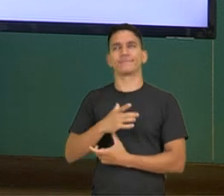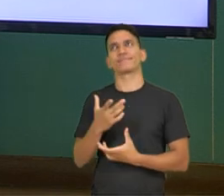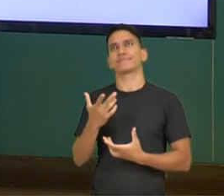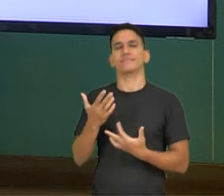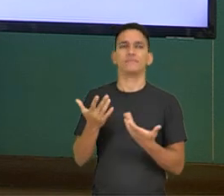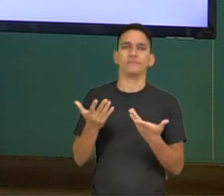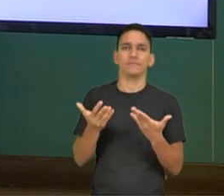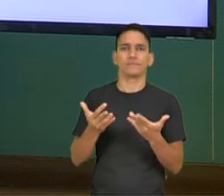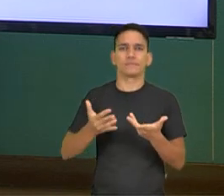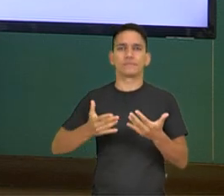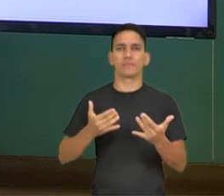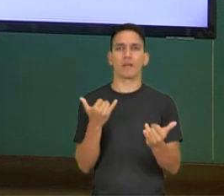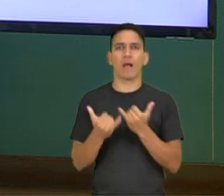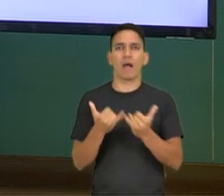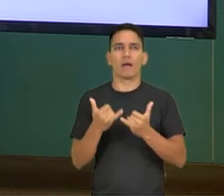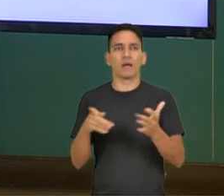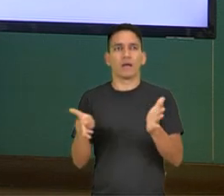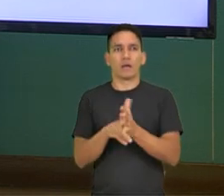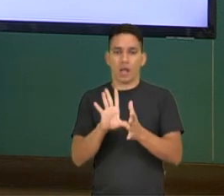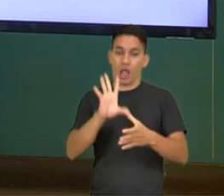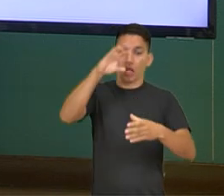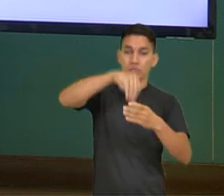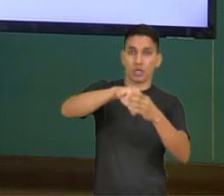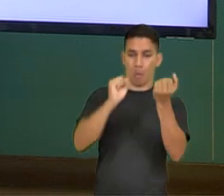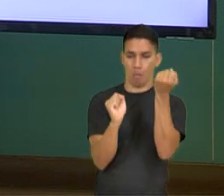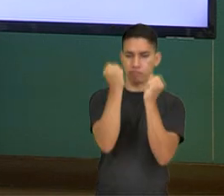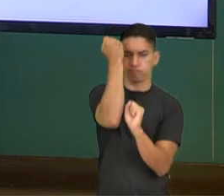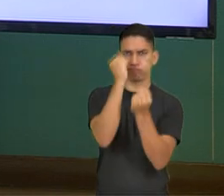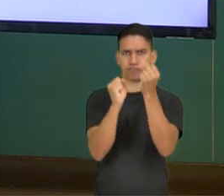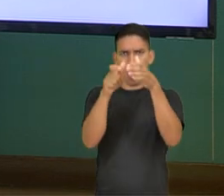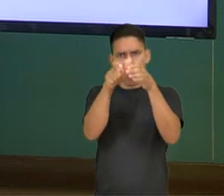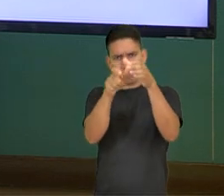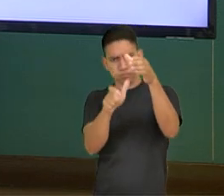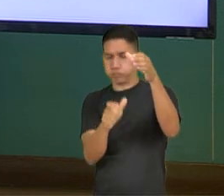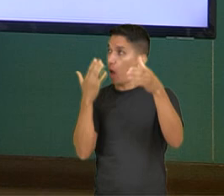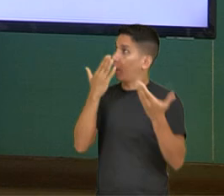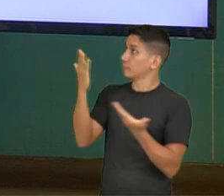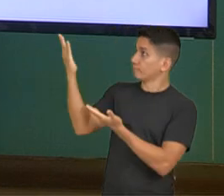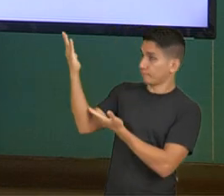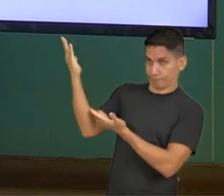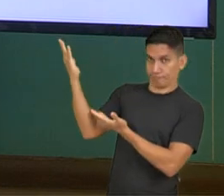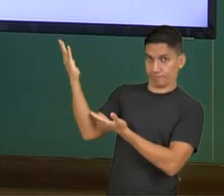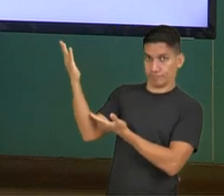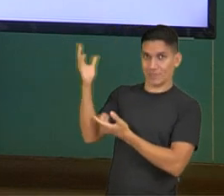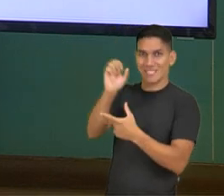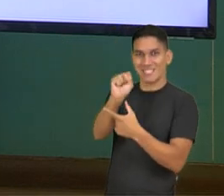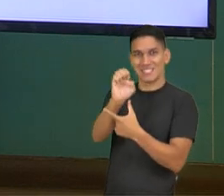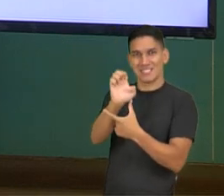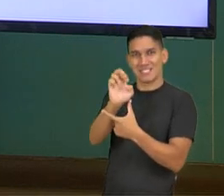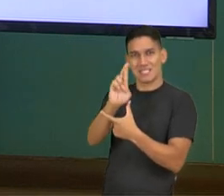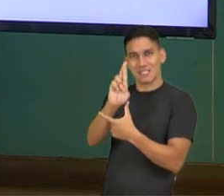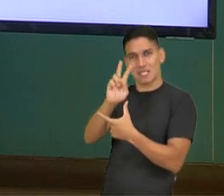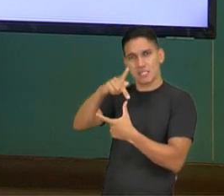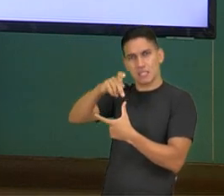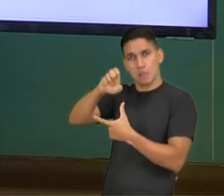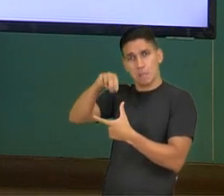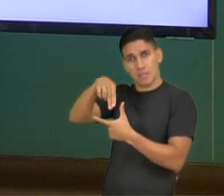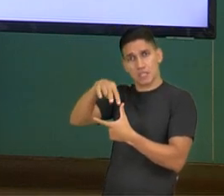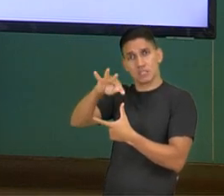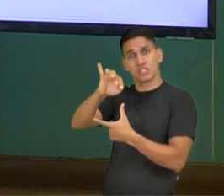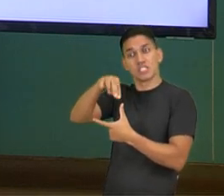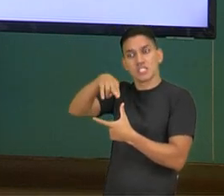Ele é introduzido num túnel aqui tem uma serpentina onde o petróleo